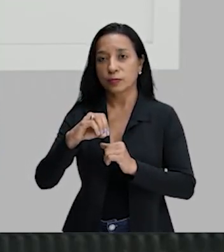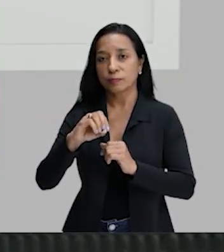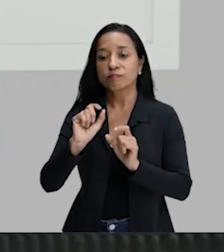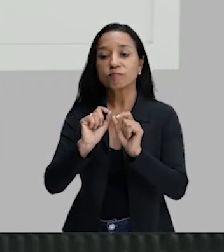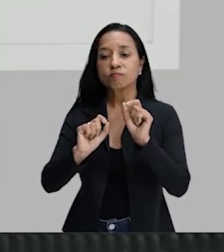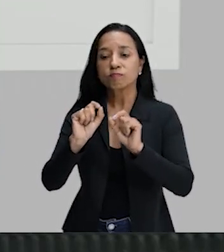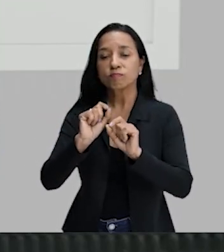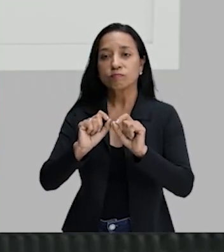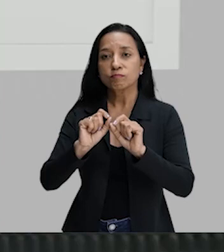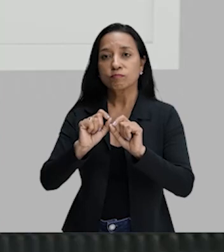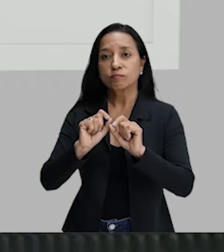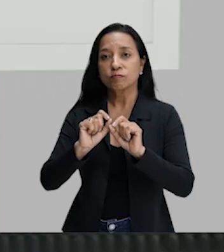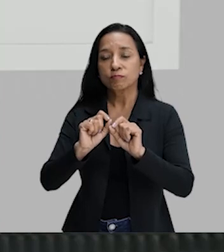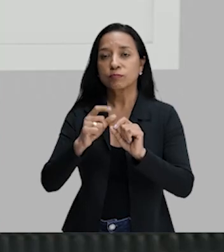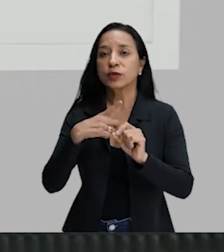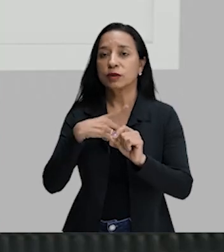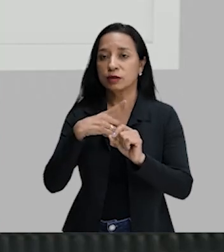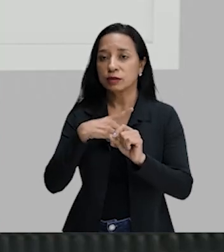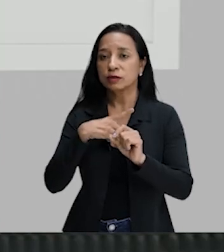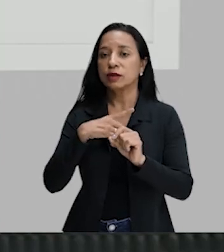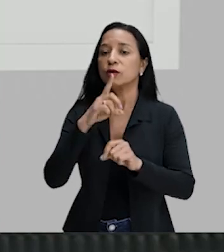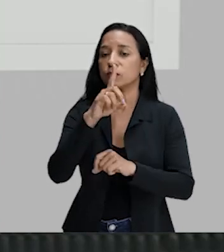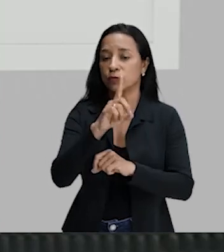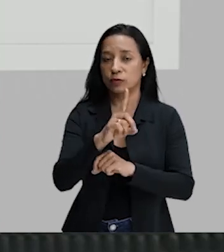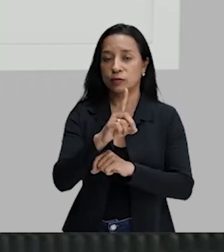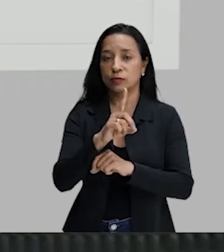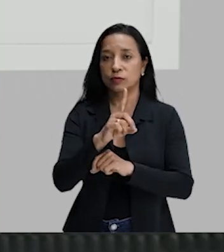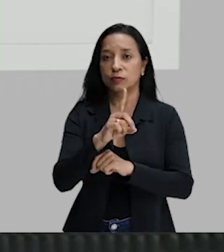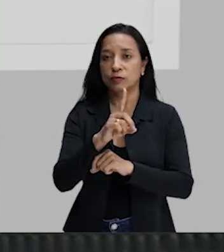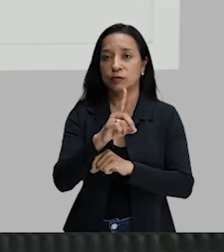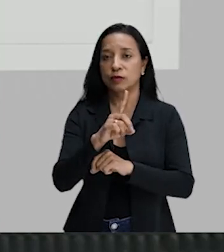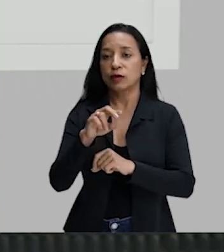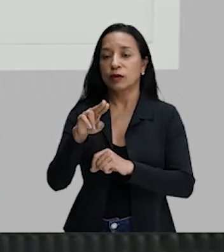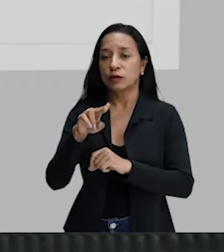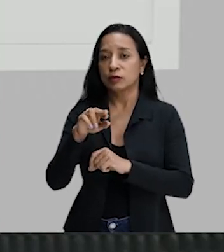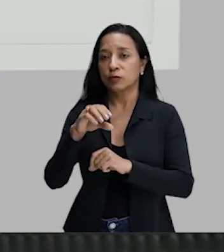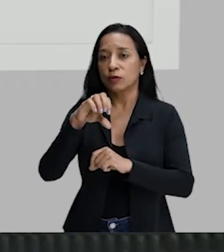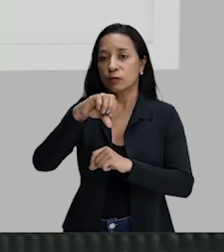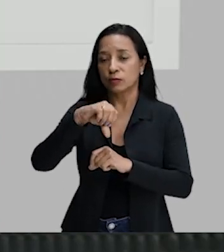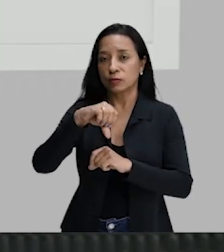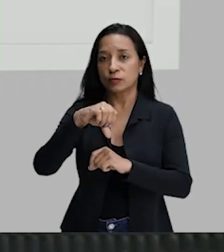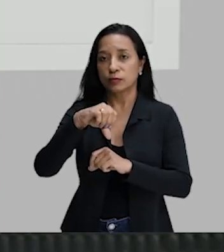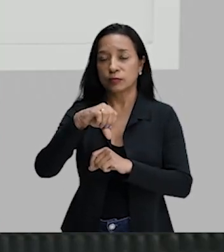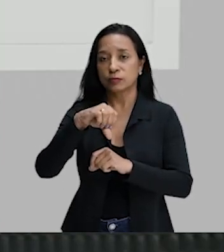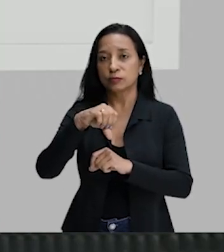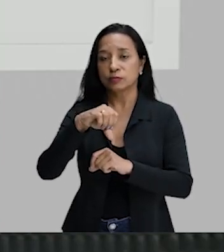Isso. E aí você tem um delta igual a 9.